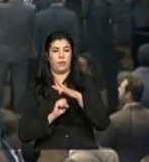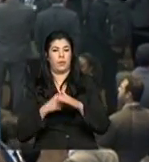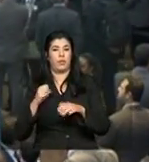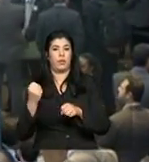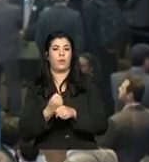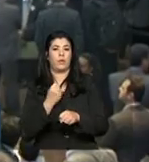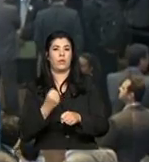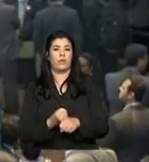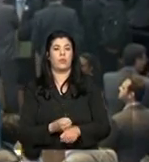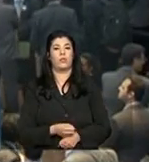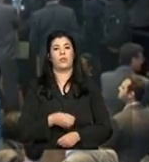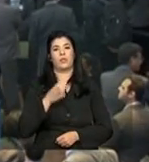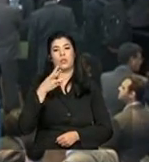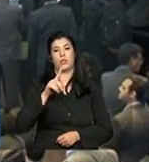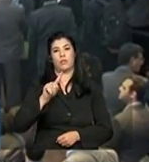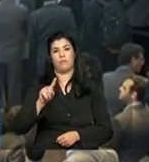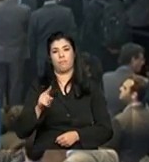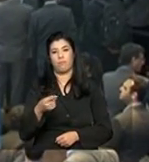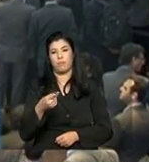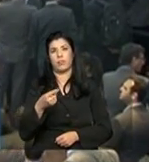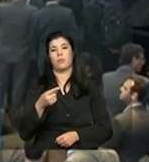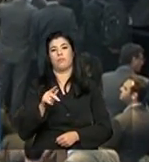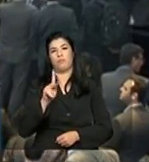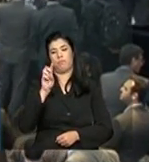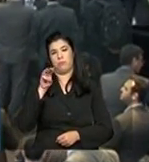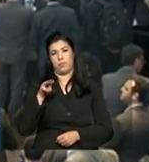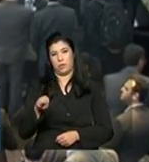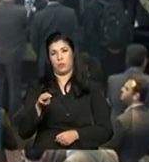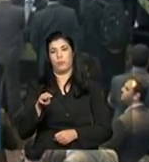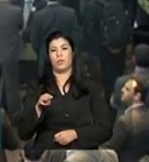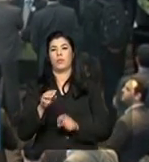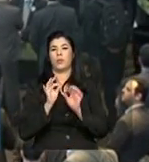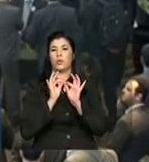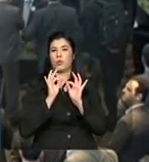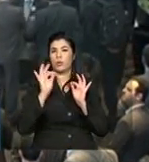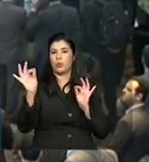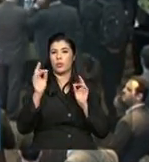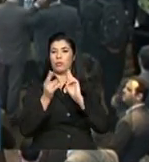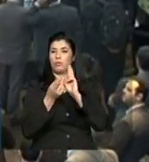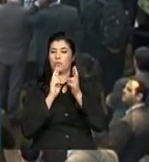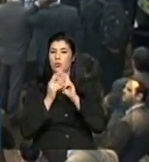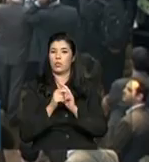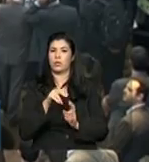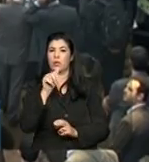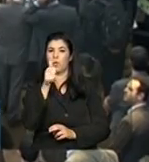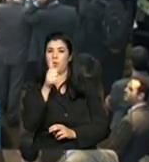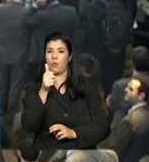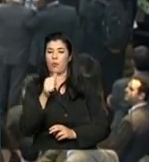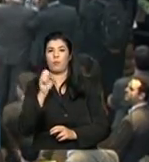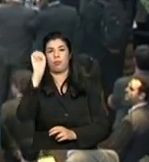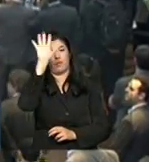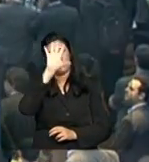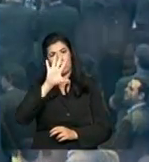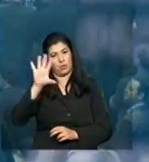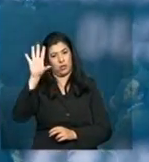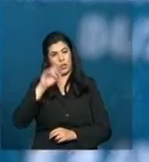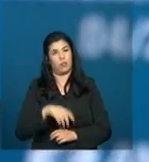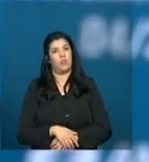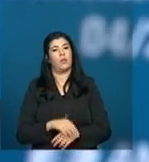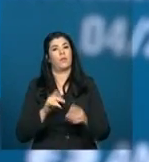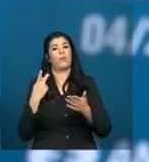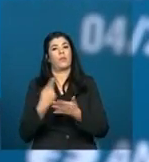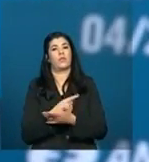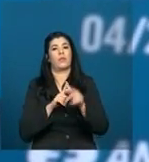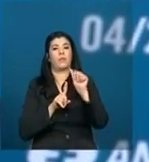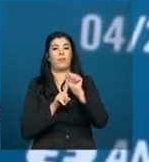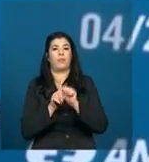3.469 quilômetros em linhas de transmissão e subestações em 11 estados. Então, nesse leilão de maio,